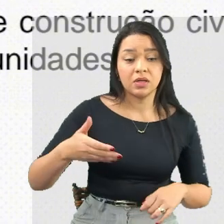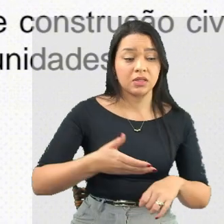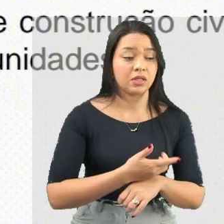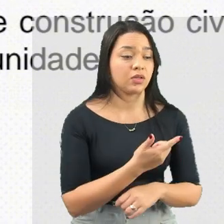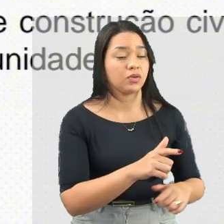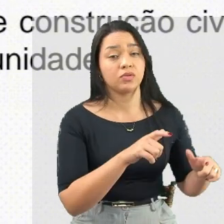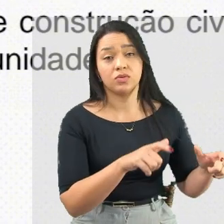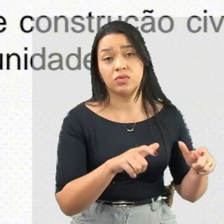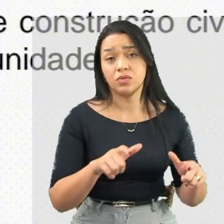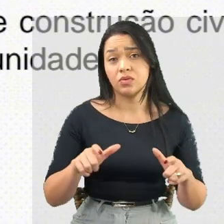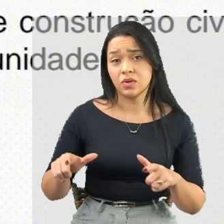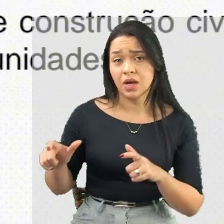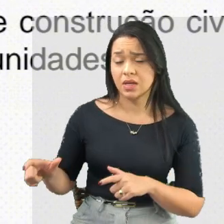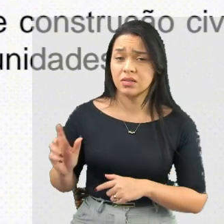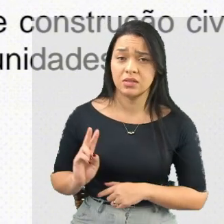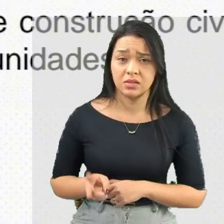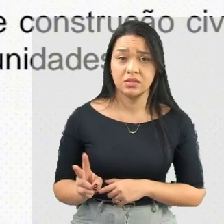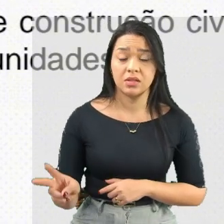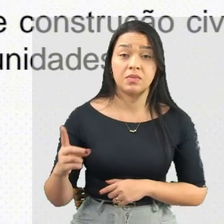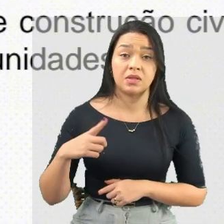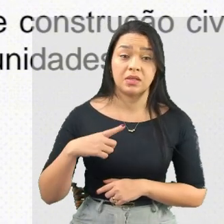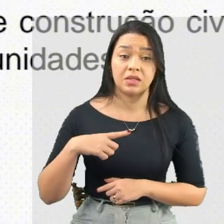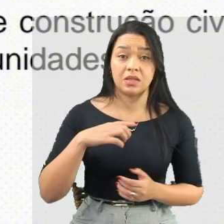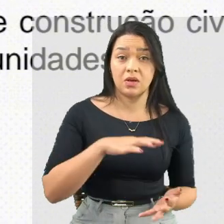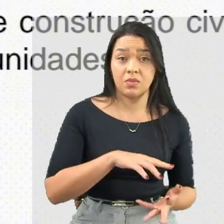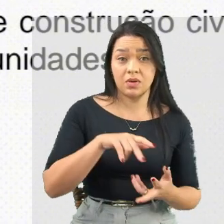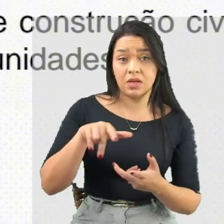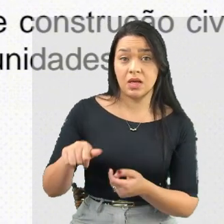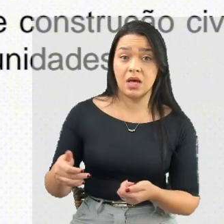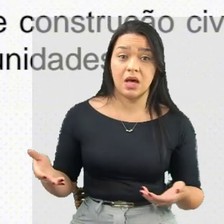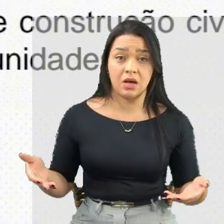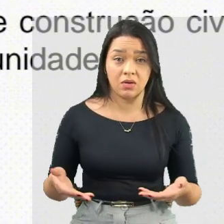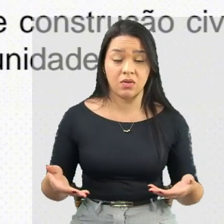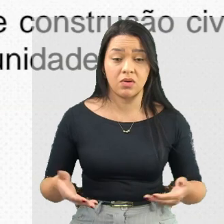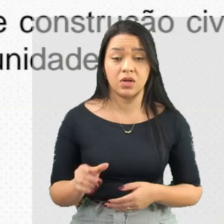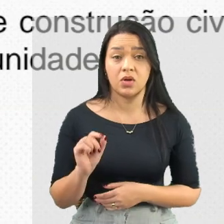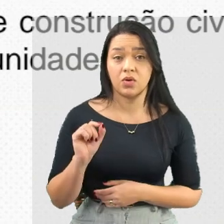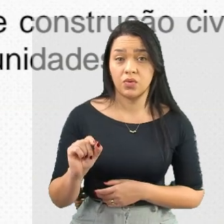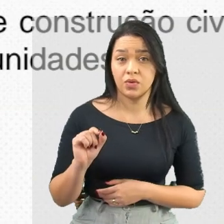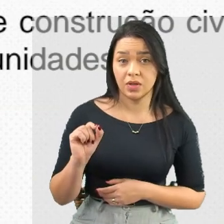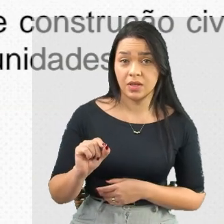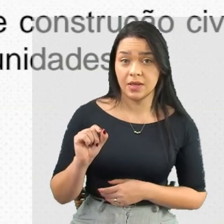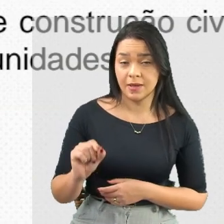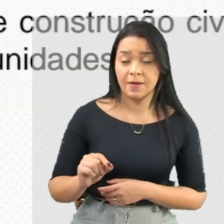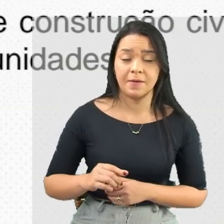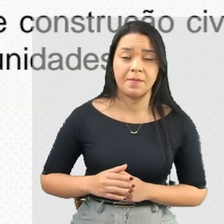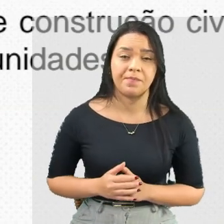lugares é uma coisa que sempre esteve em curso na humanidade. Agora, com a globalização,